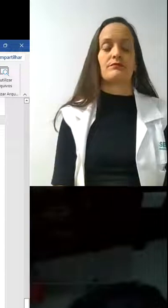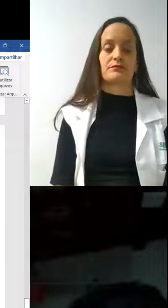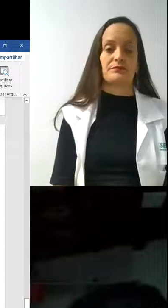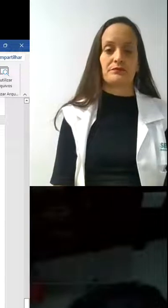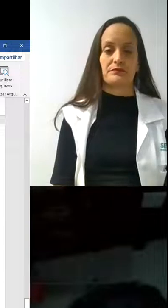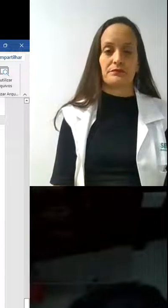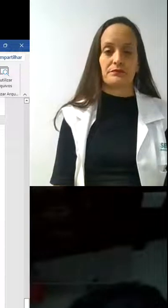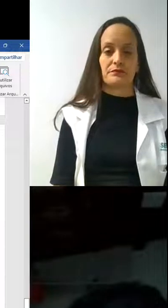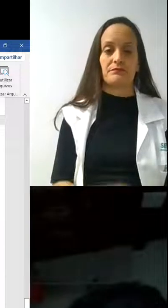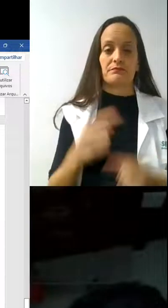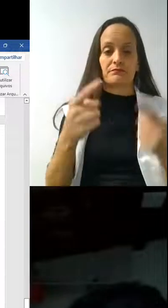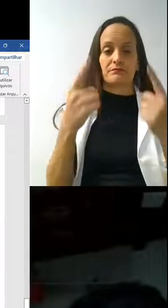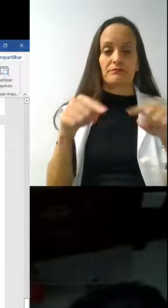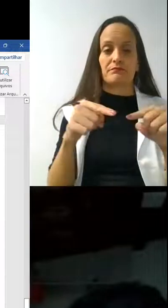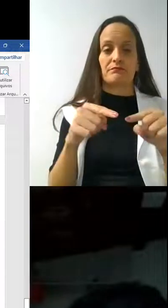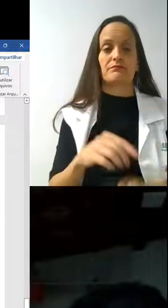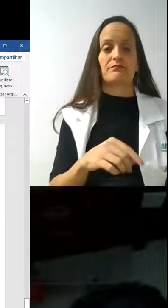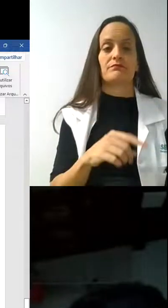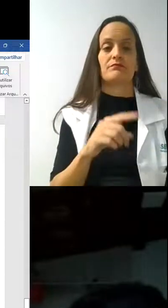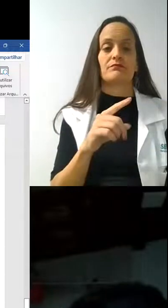Aqui, fica quanto?